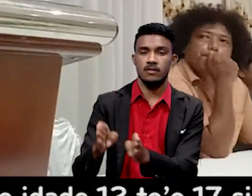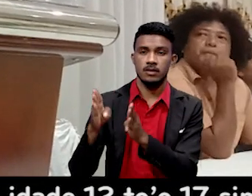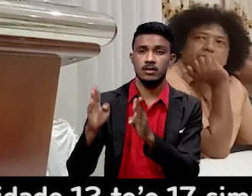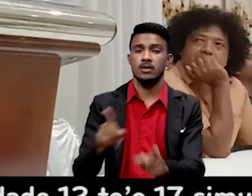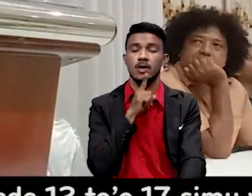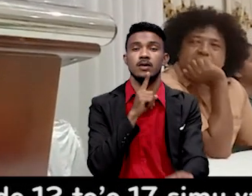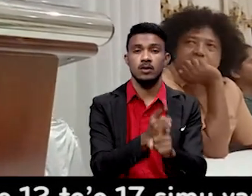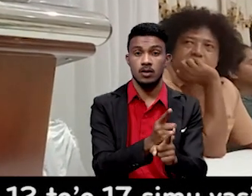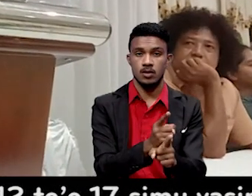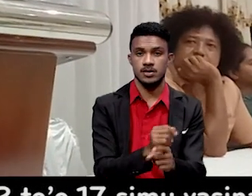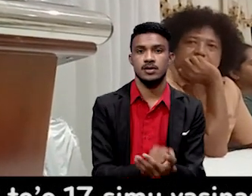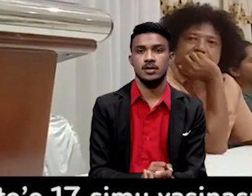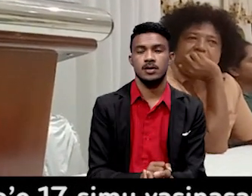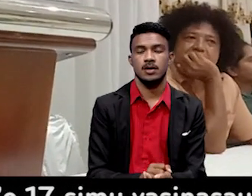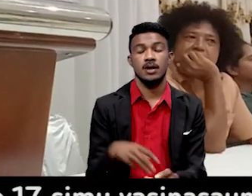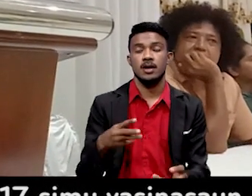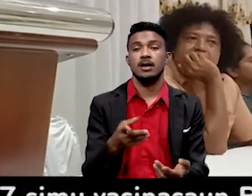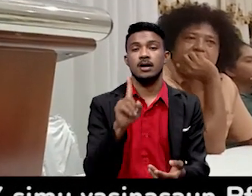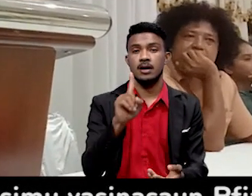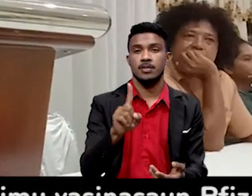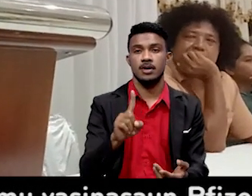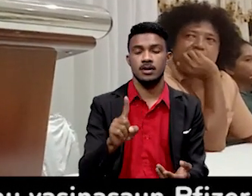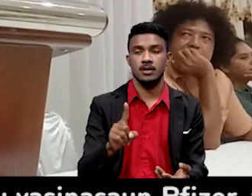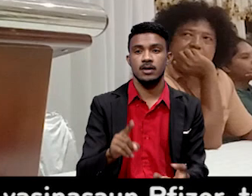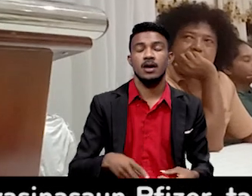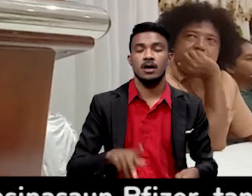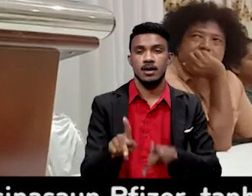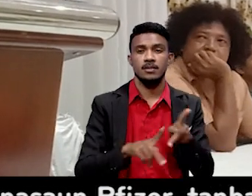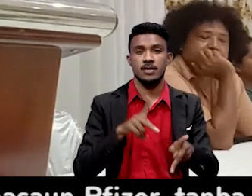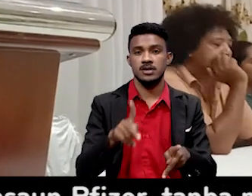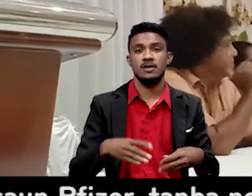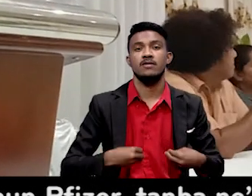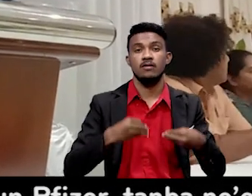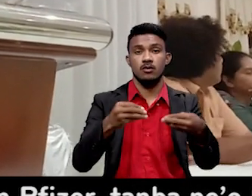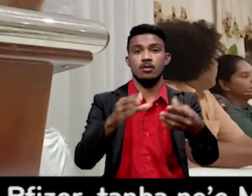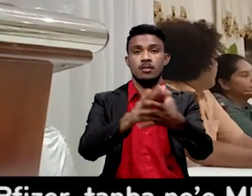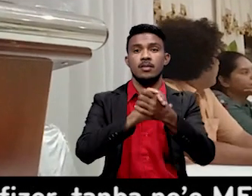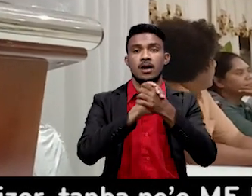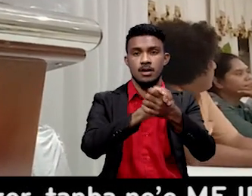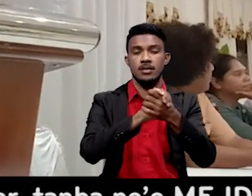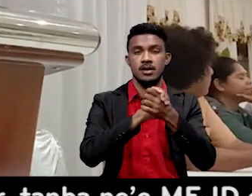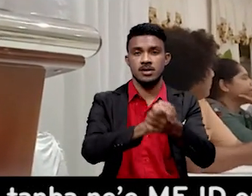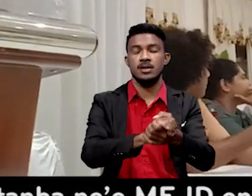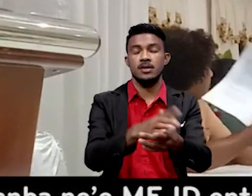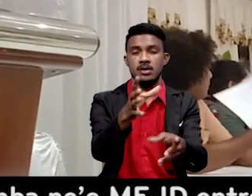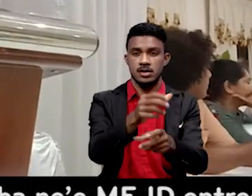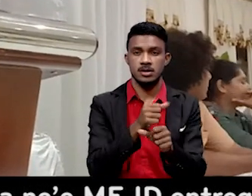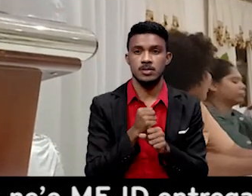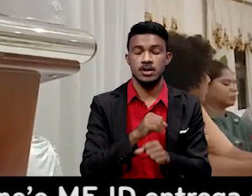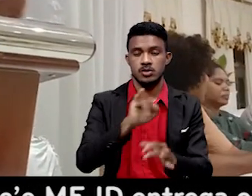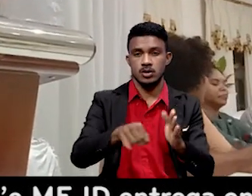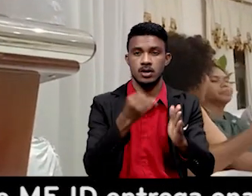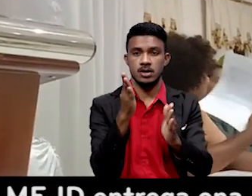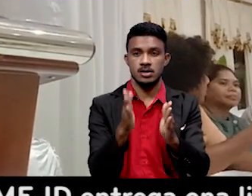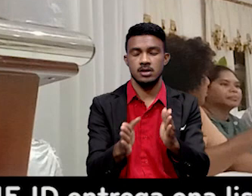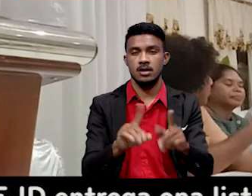é nós, incrível, é nascer for parabéns, é exercício e não é uma zona de estranho. É